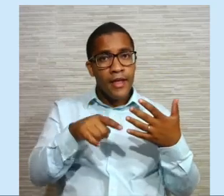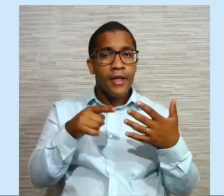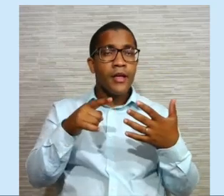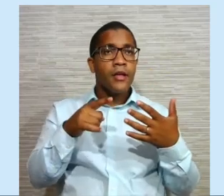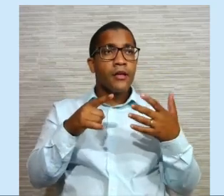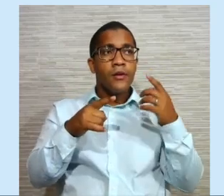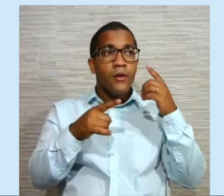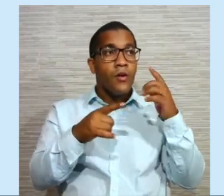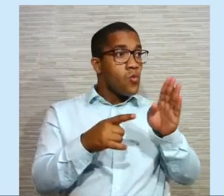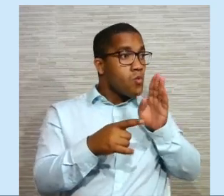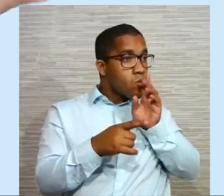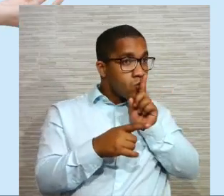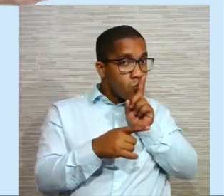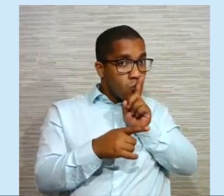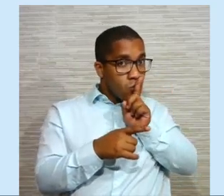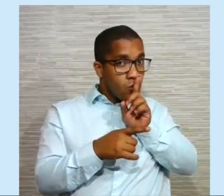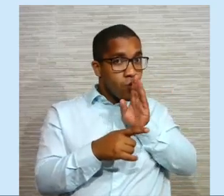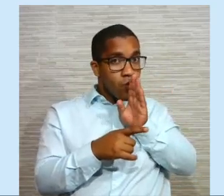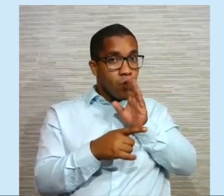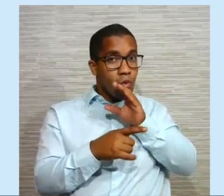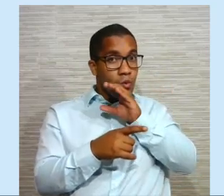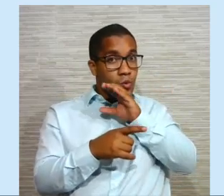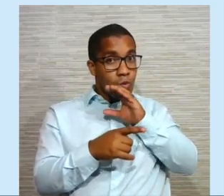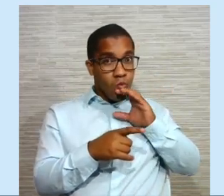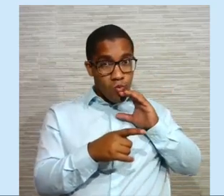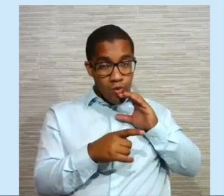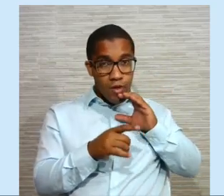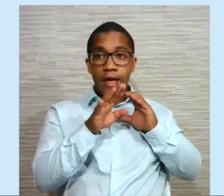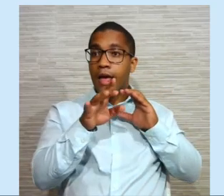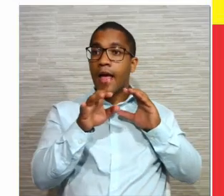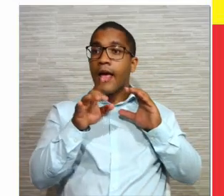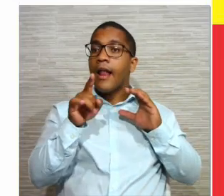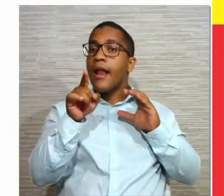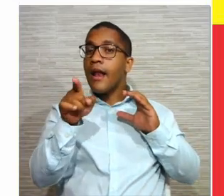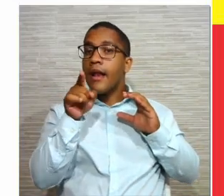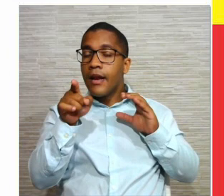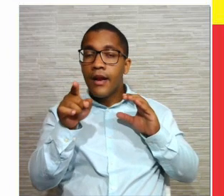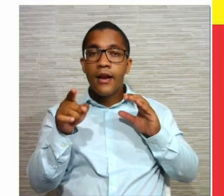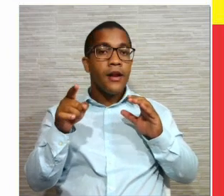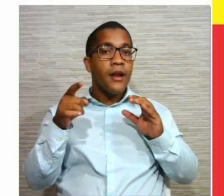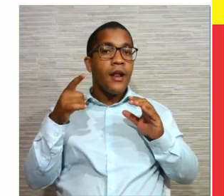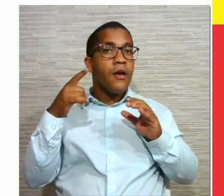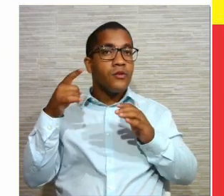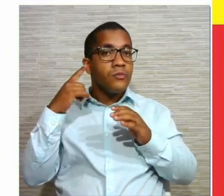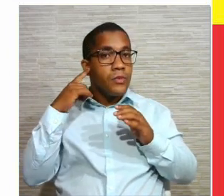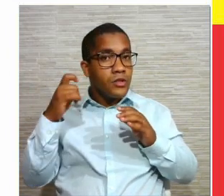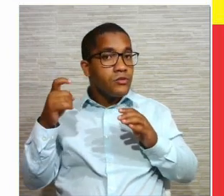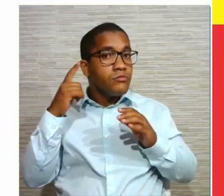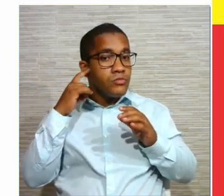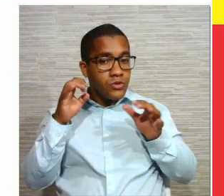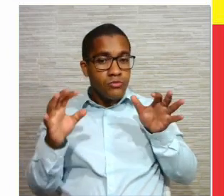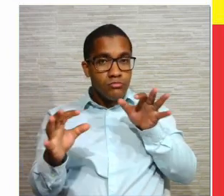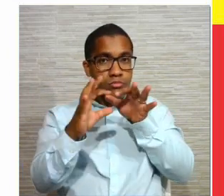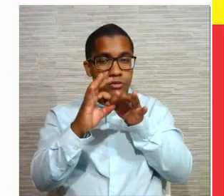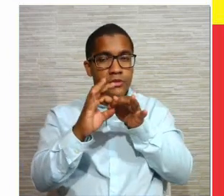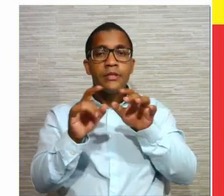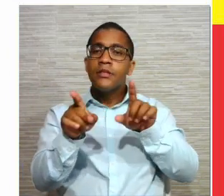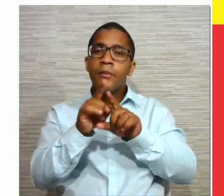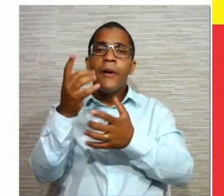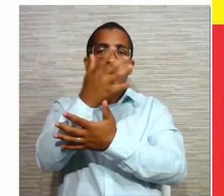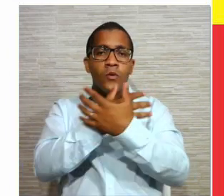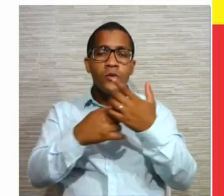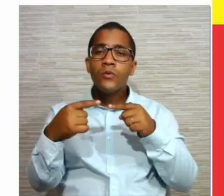silêncio. Então, vai ter várias definições para a música. Também pode-se dizer que a música é um conjunto de